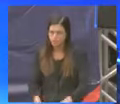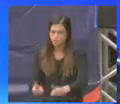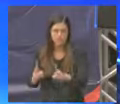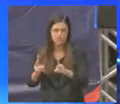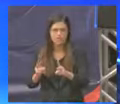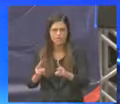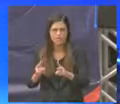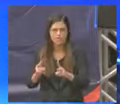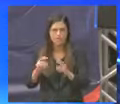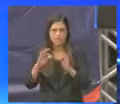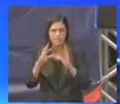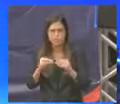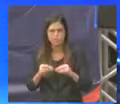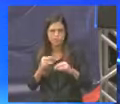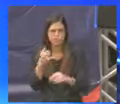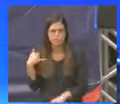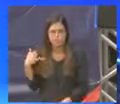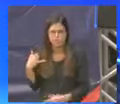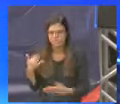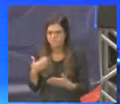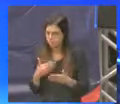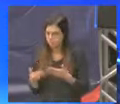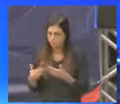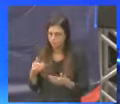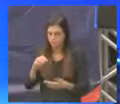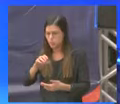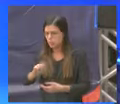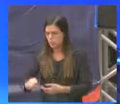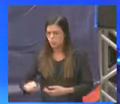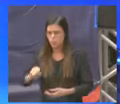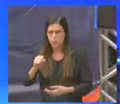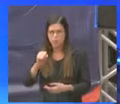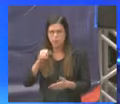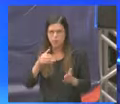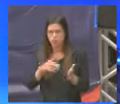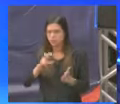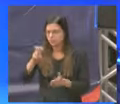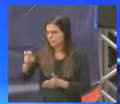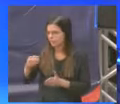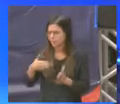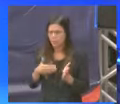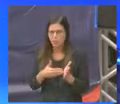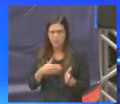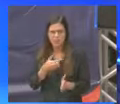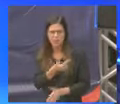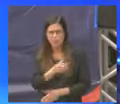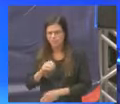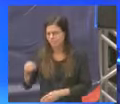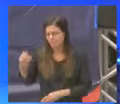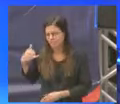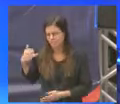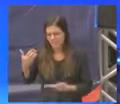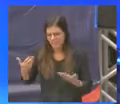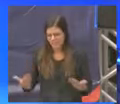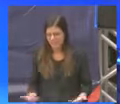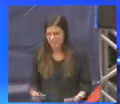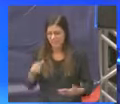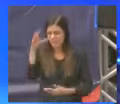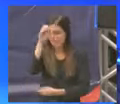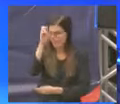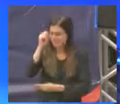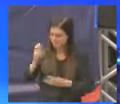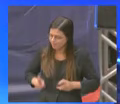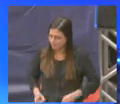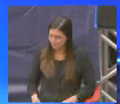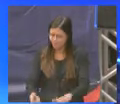e contínuo para todos, com toda a idade. Dos 8 aos 80, ou dos 5 aos 15, aos 200, é aprendizado